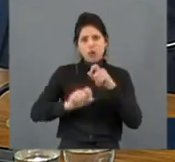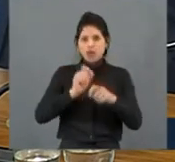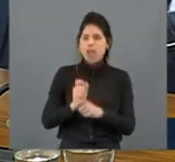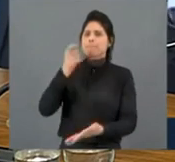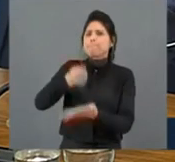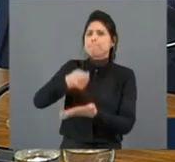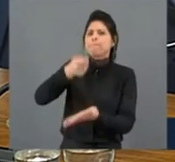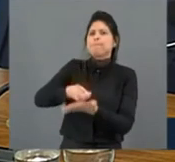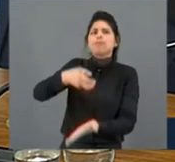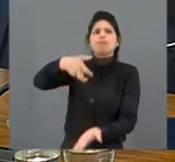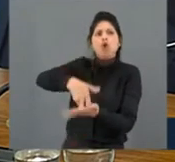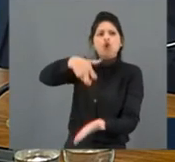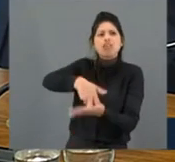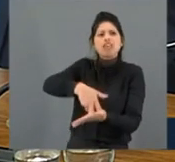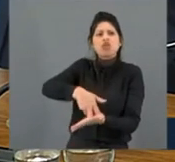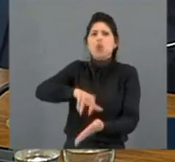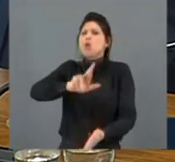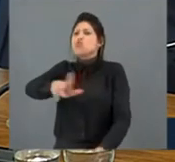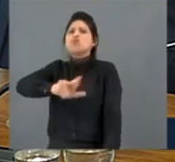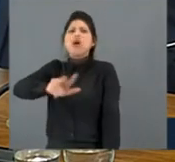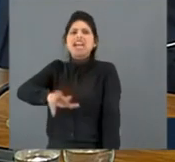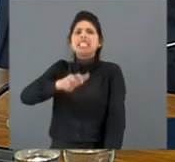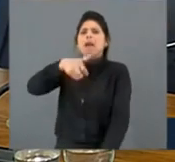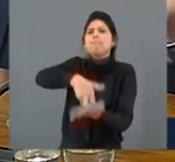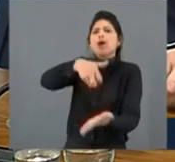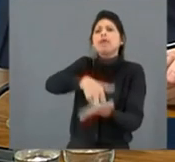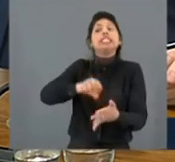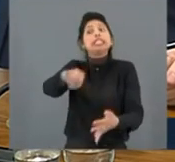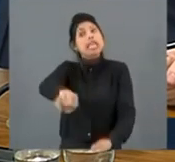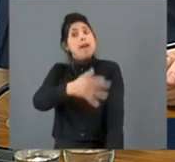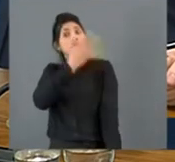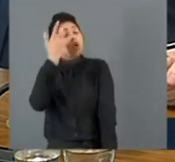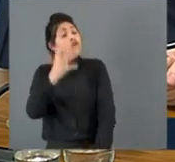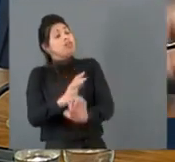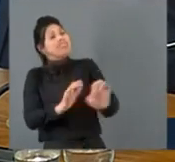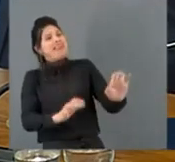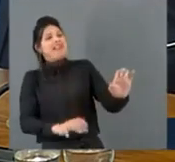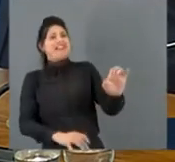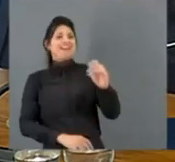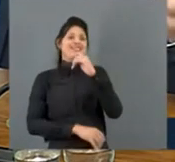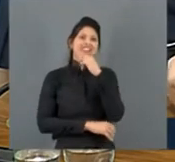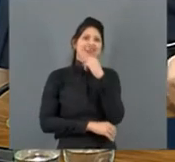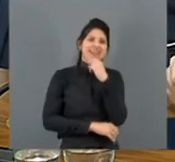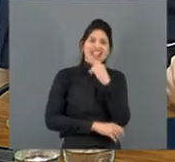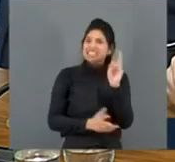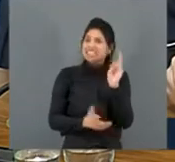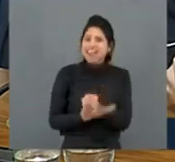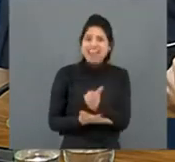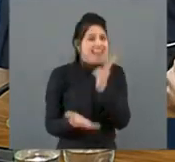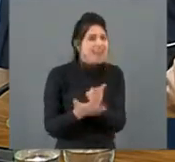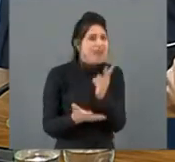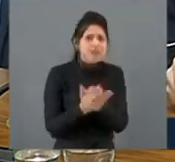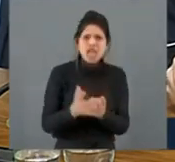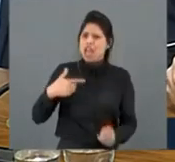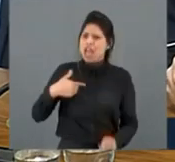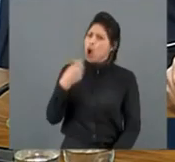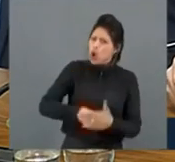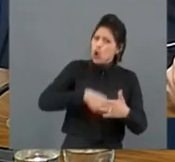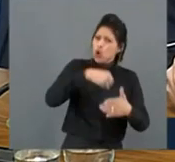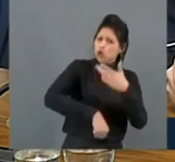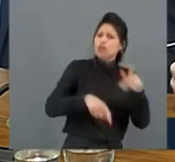punido. Como, aliás, muitas vezes não é punido quando o agressor é de esquerda. E sempre defendi que fossem punidos, assim como eu defendo